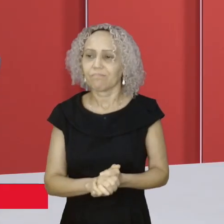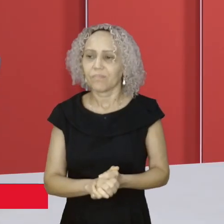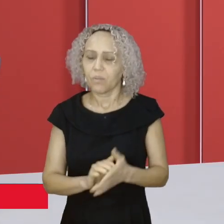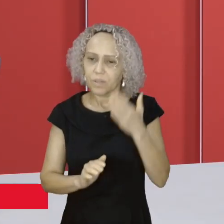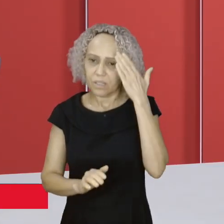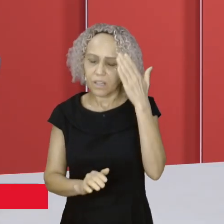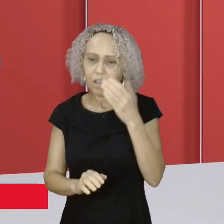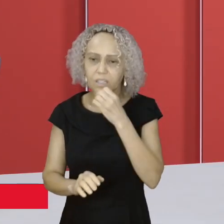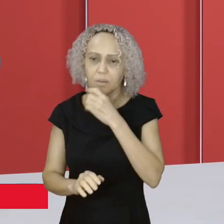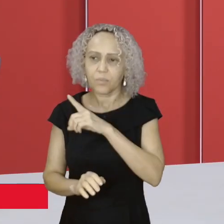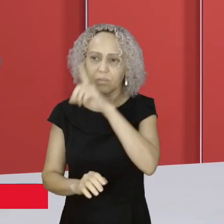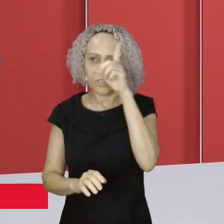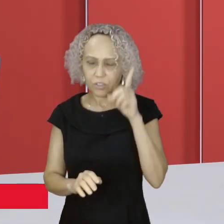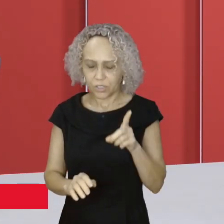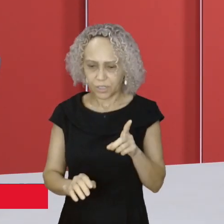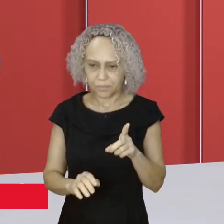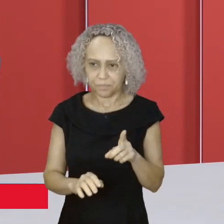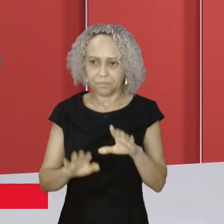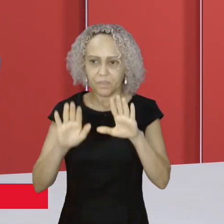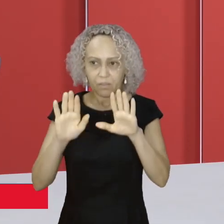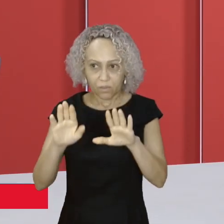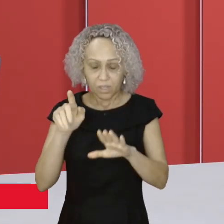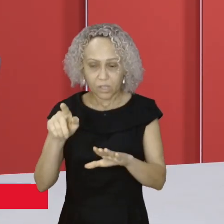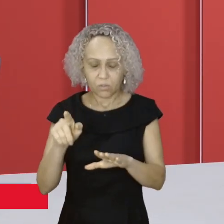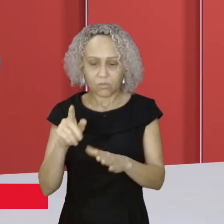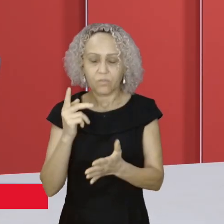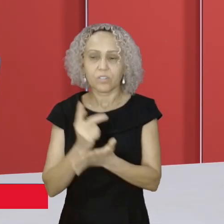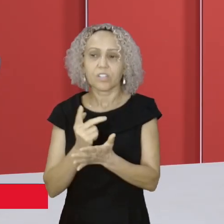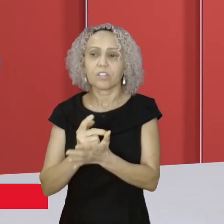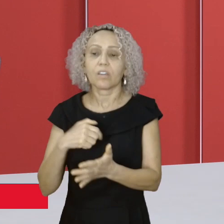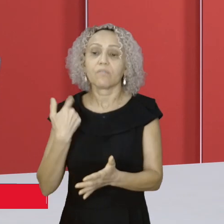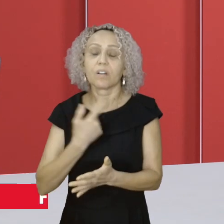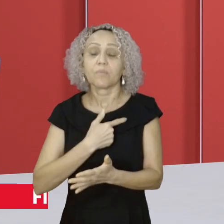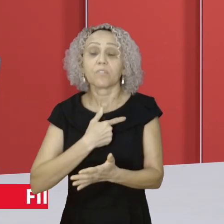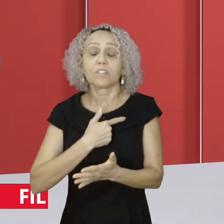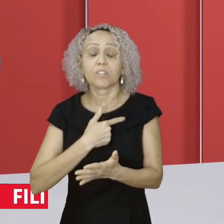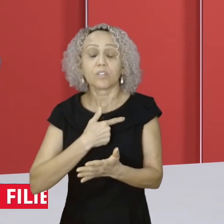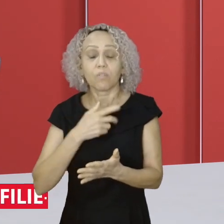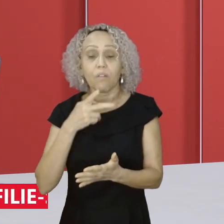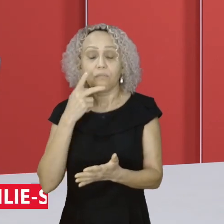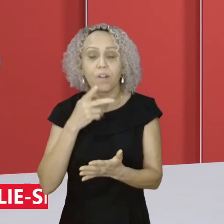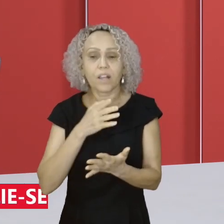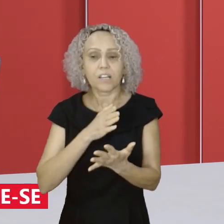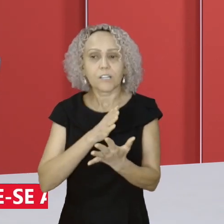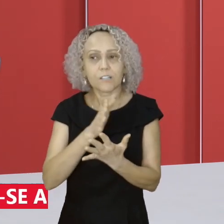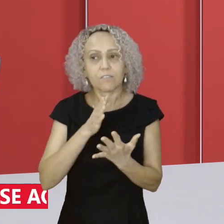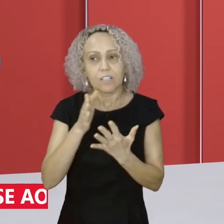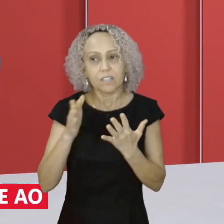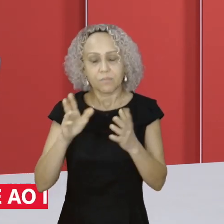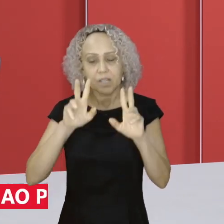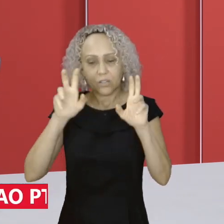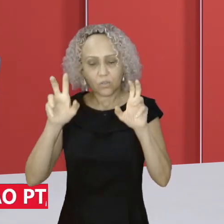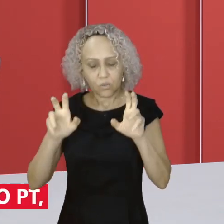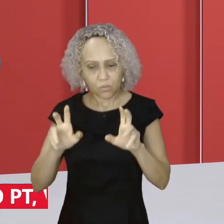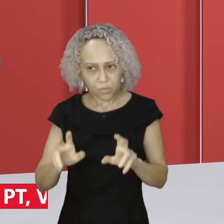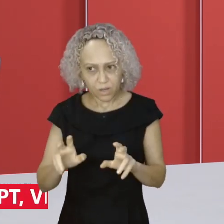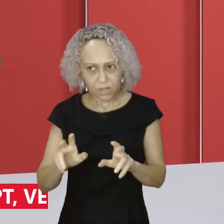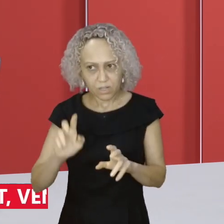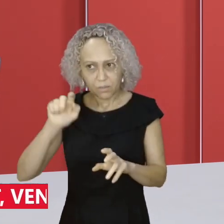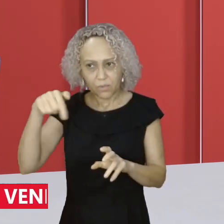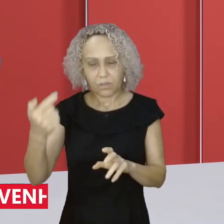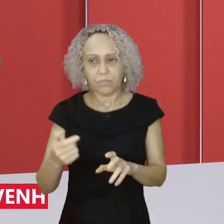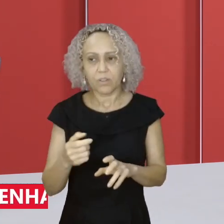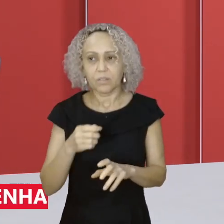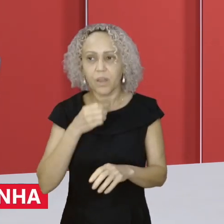dia. E você continua aqui com a gente, que a gente vai continuar falando dos eixos temáticos do PAC. Na nossa próxima entrevista,